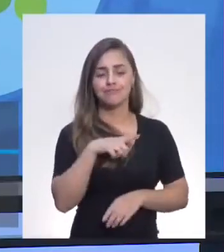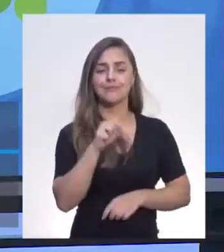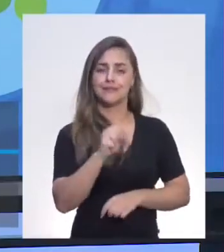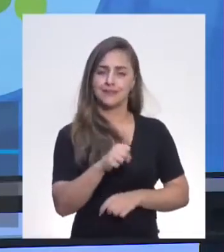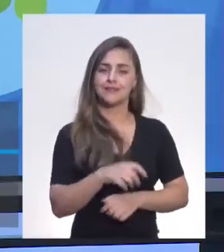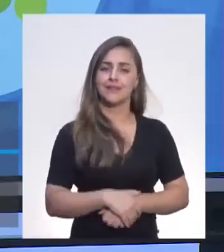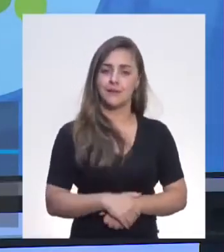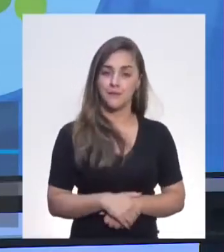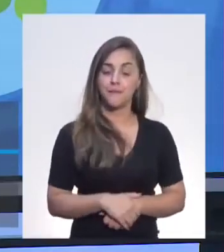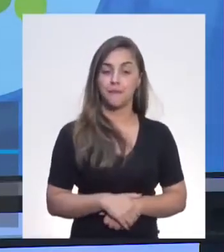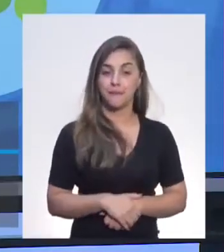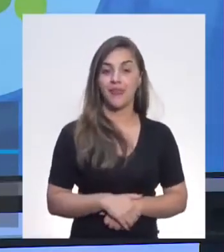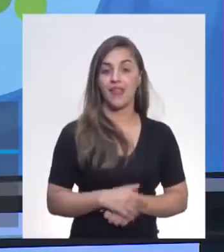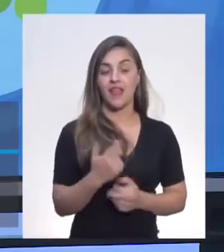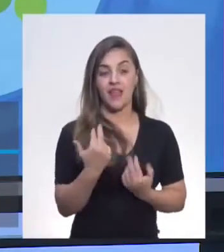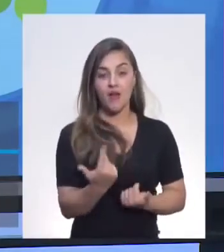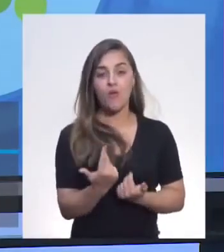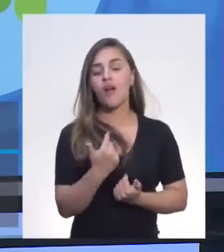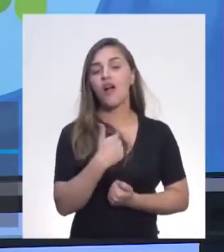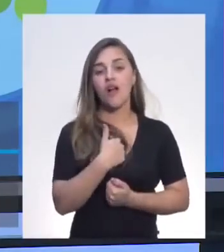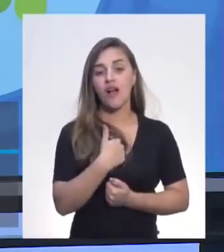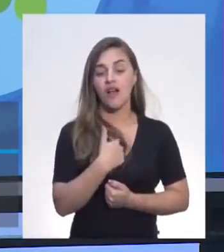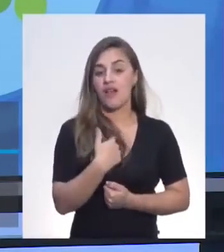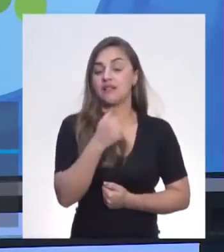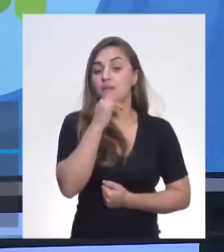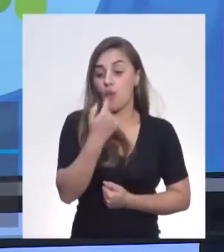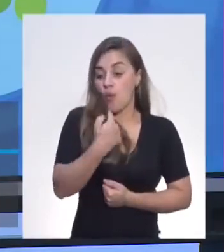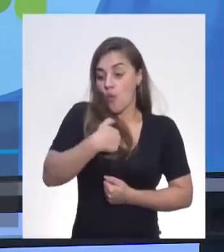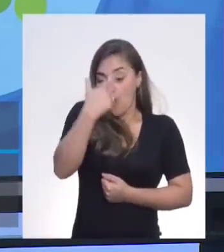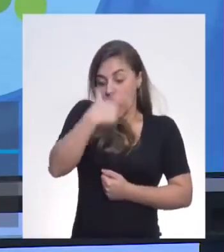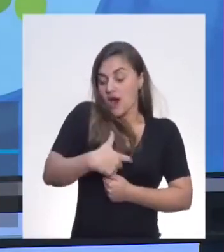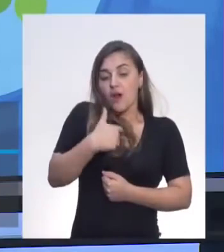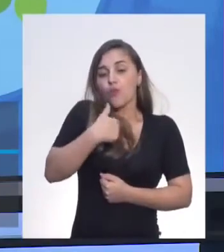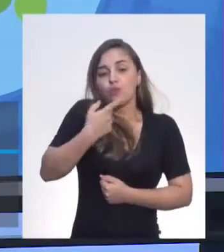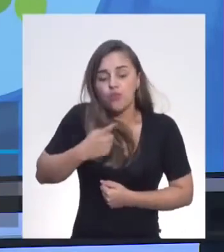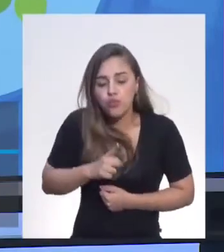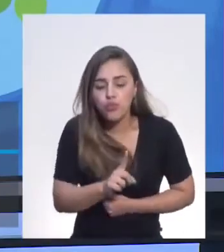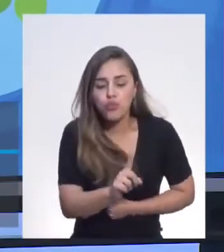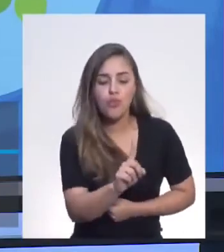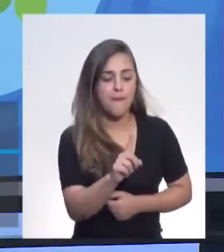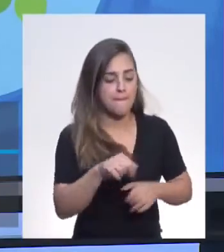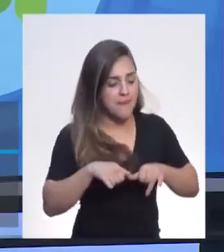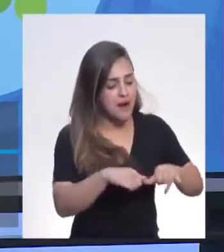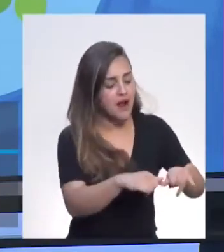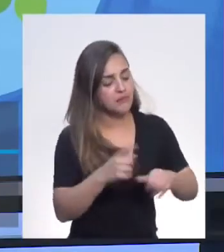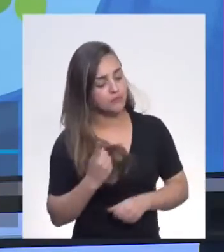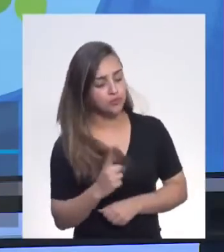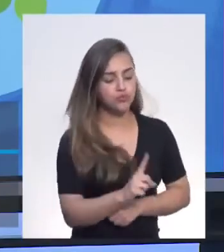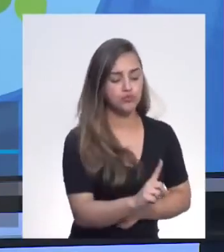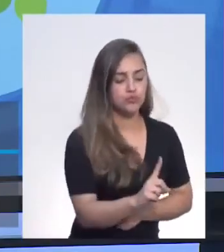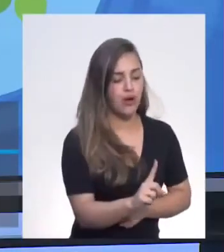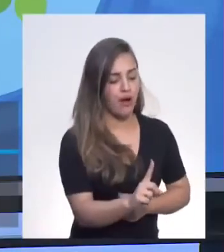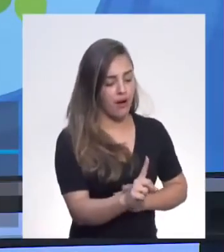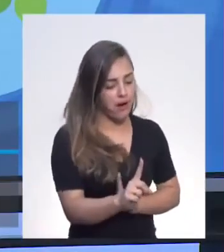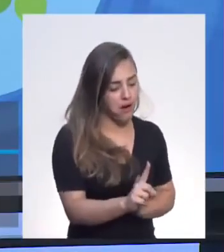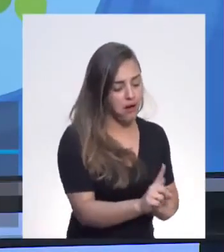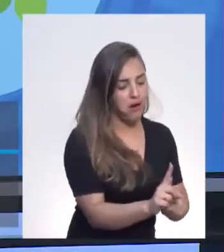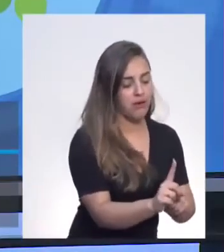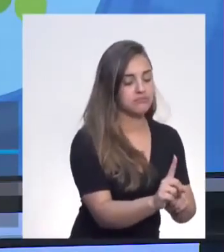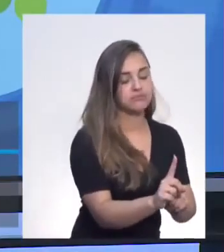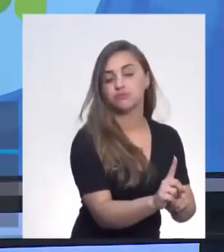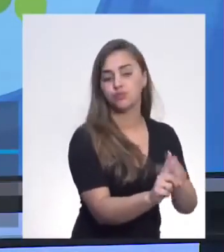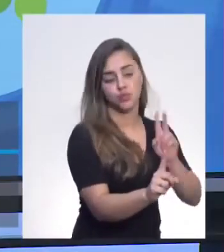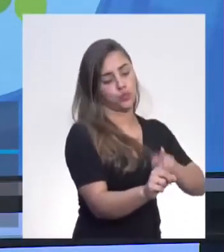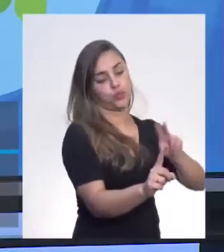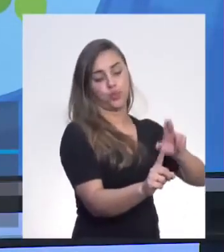fui seguida no mercado, eu nunca fui revistada pela polícia, eu nunca fui abordada na rua. Mas todas as vezes que eu